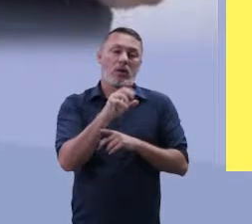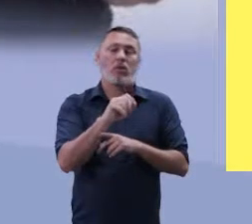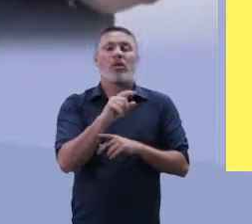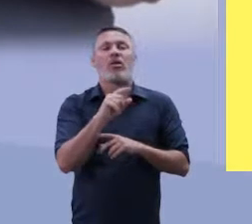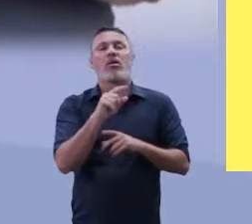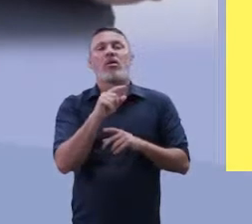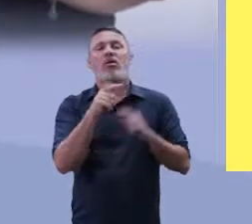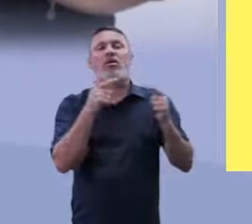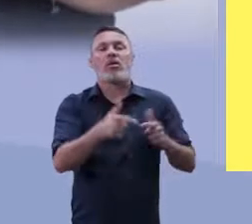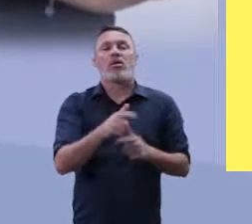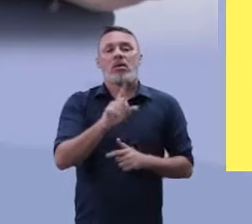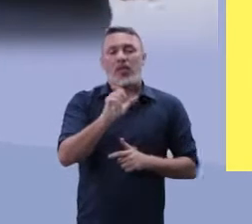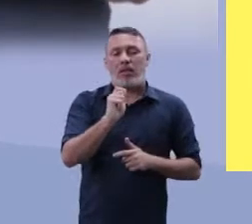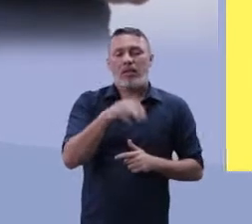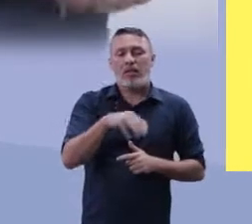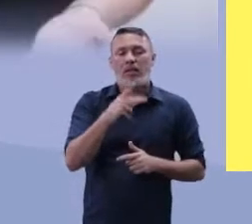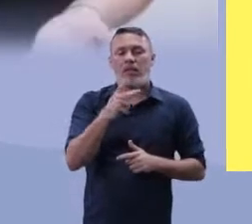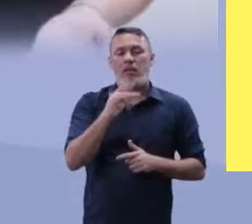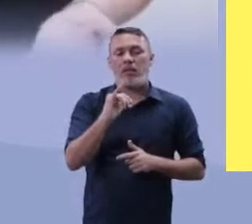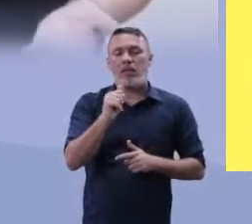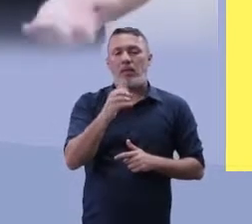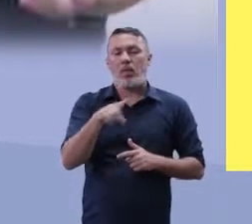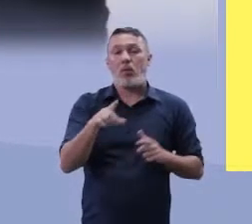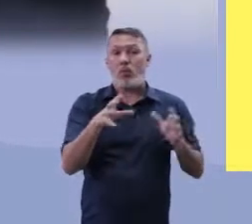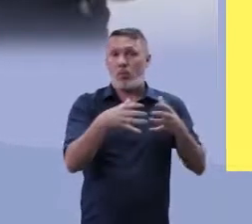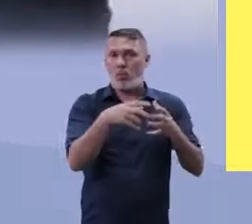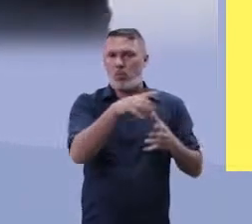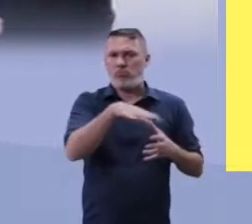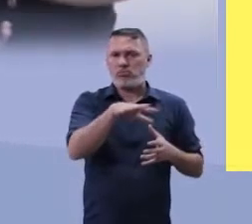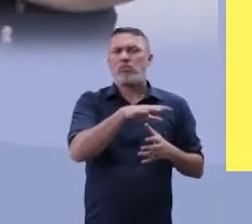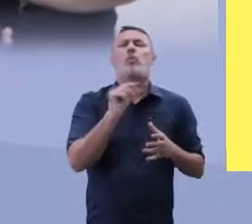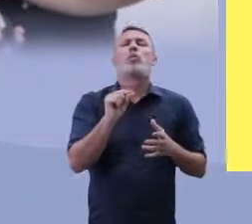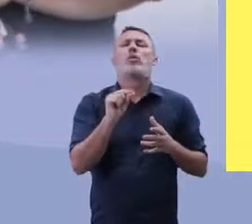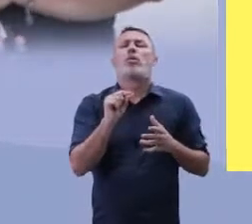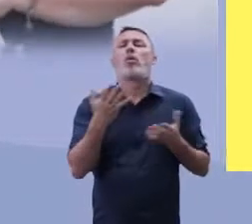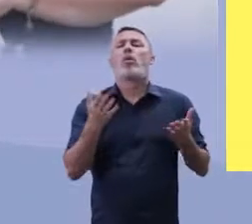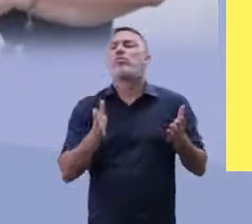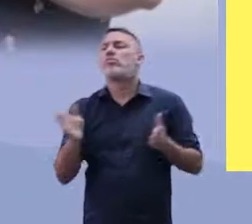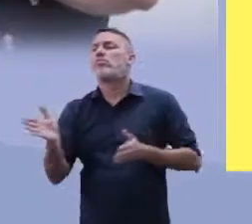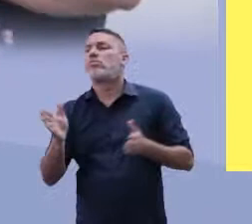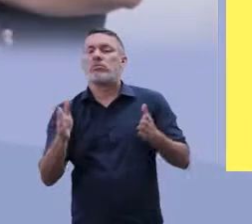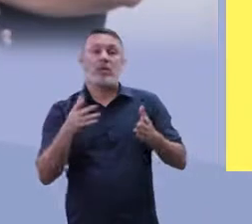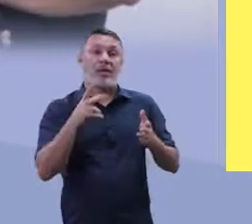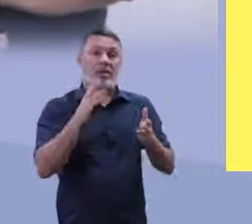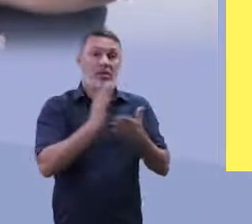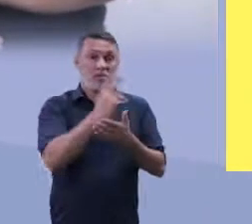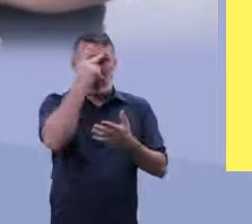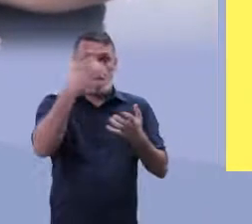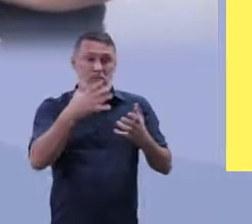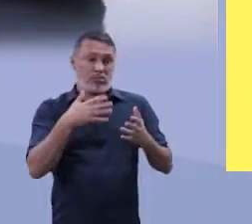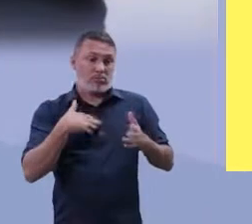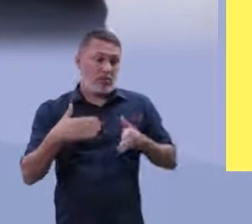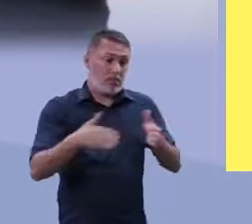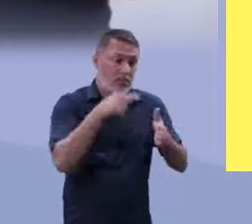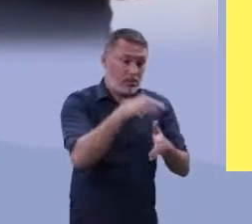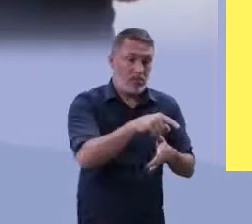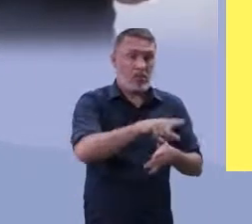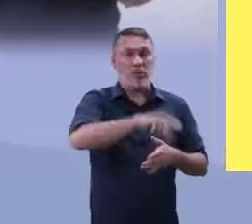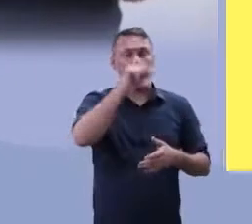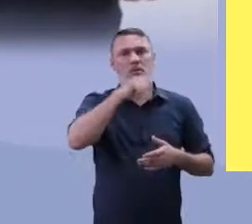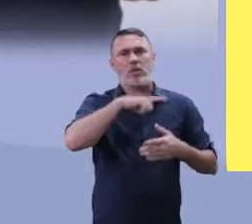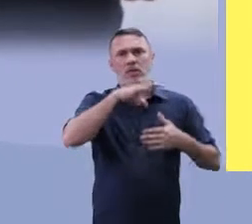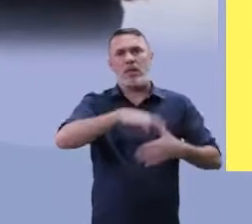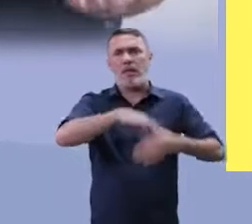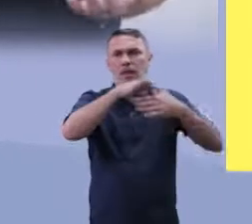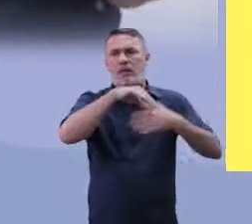o Lampião, e seu bando. Eles aderiam a esse grupo, um grupo que